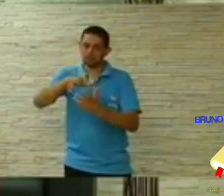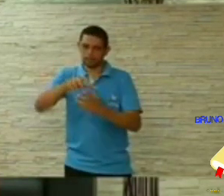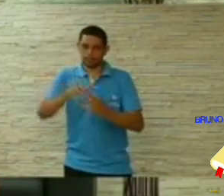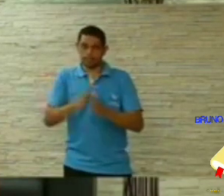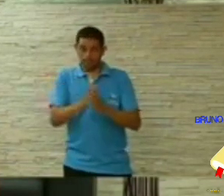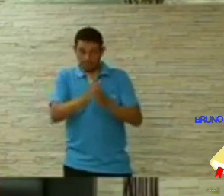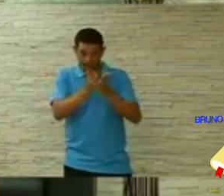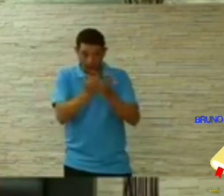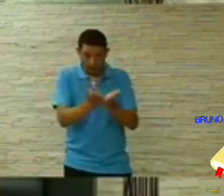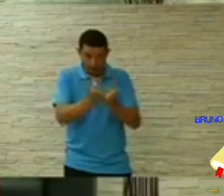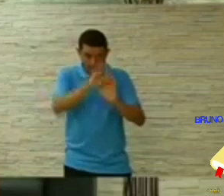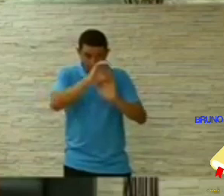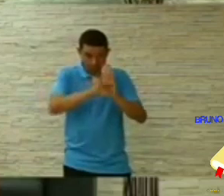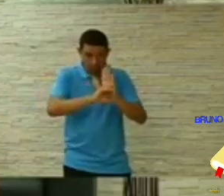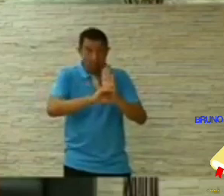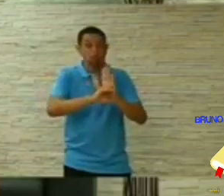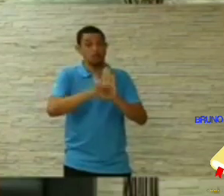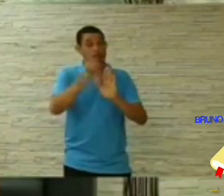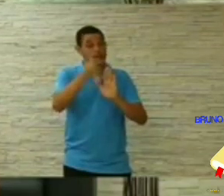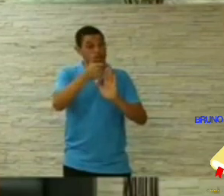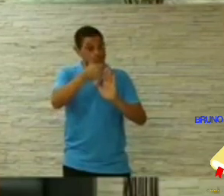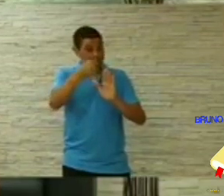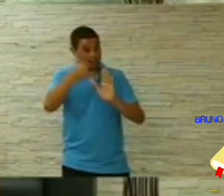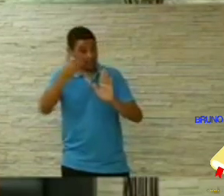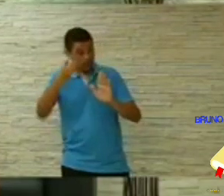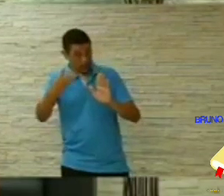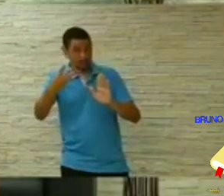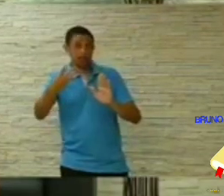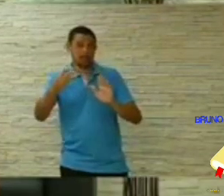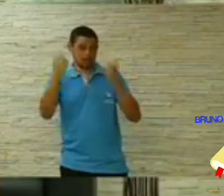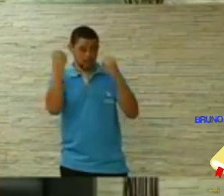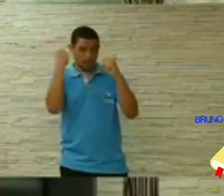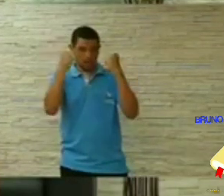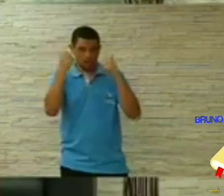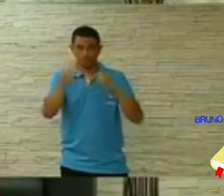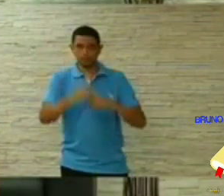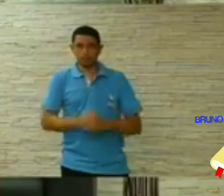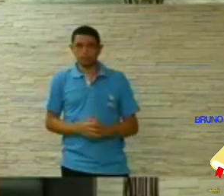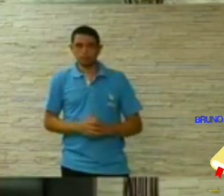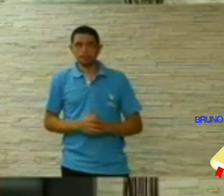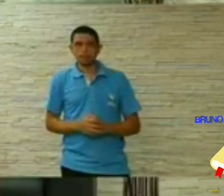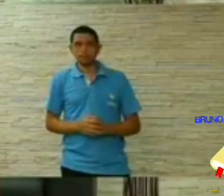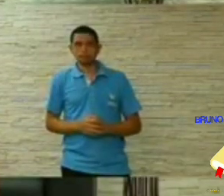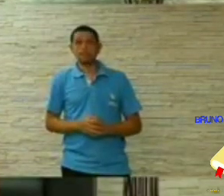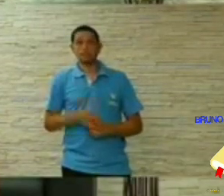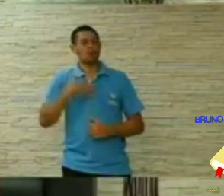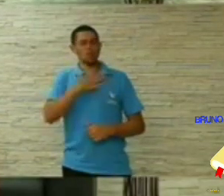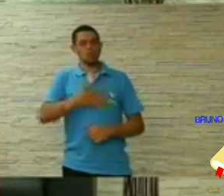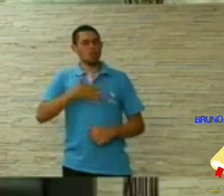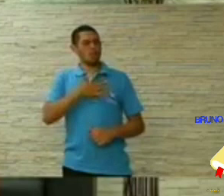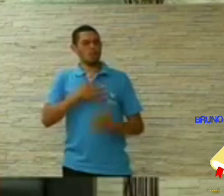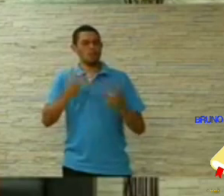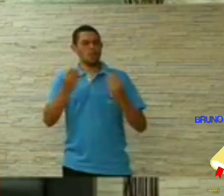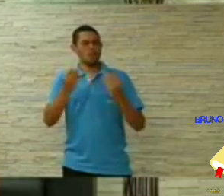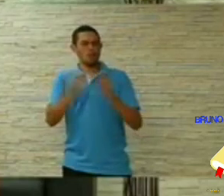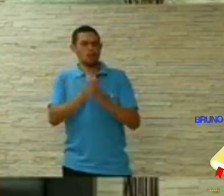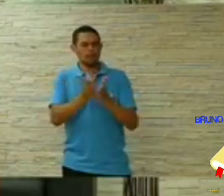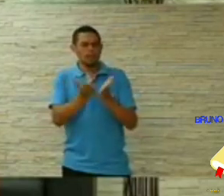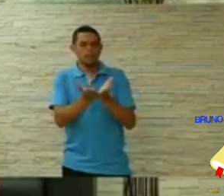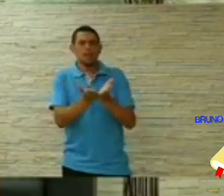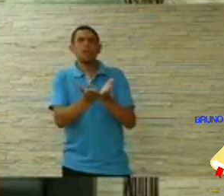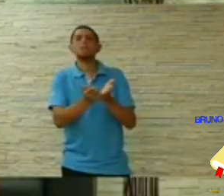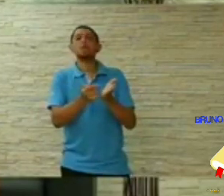no Salmo 113, para a gente ouvir Deus falando conosco aqui. Eu gosto muito da Bíblia, gosto muito